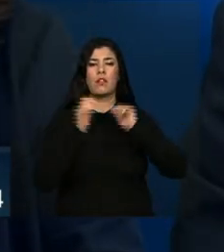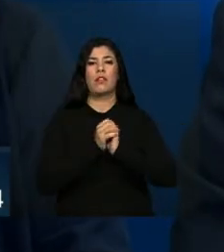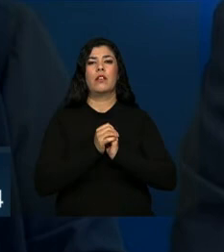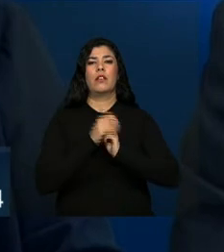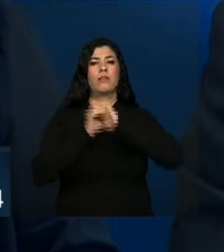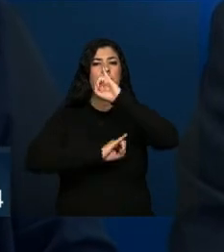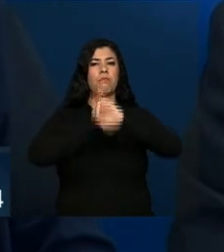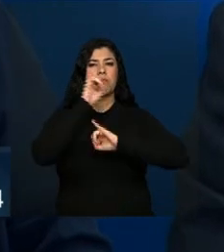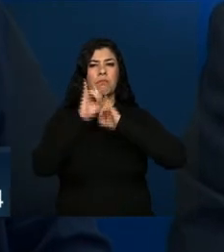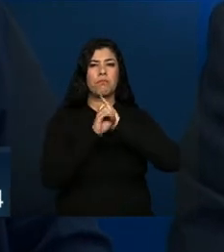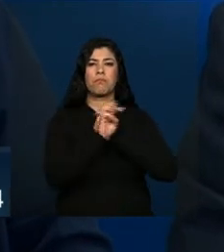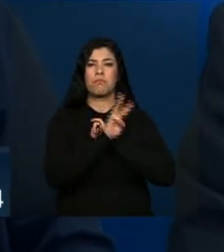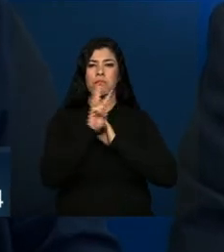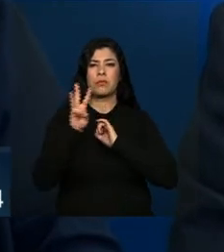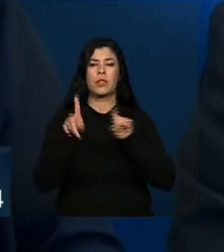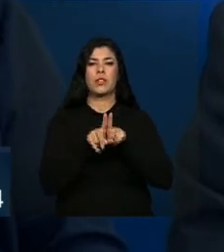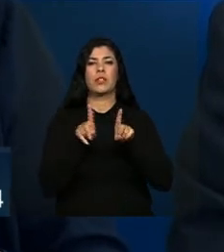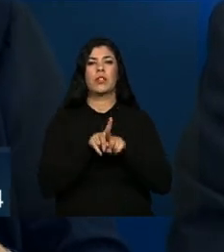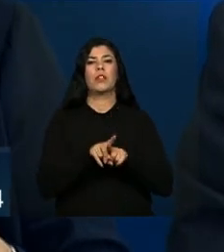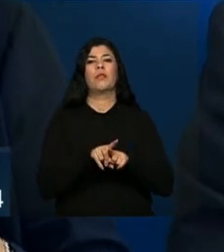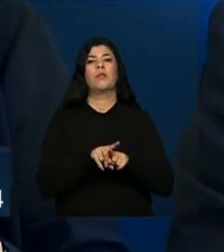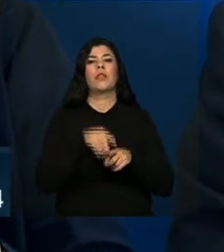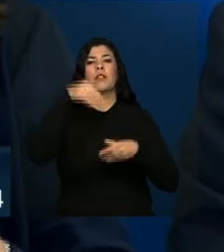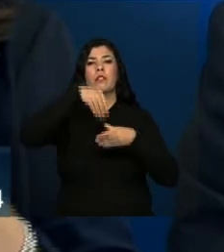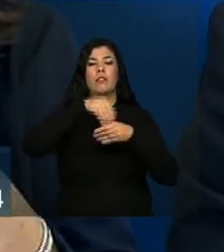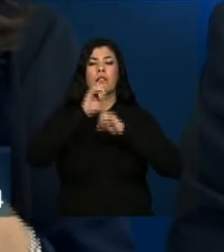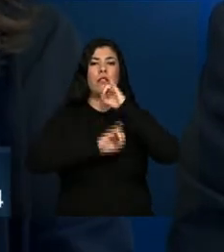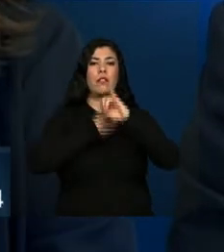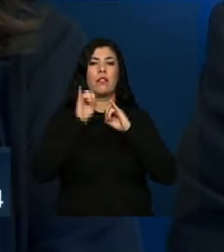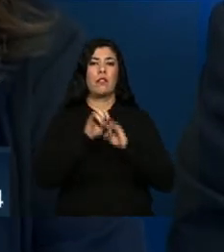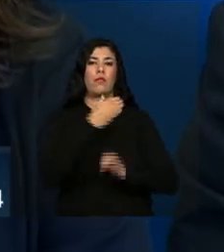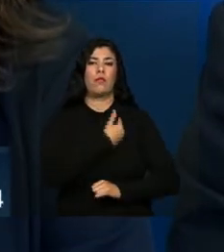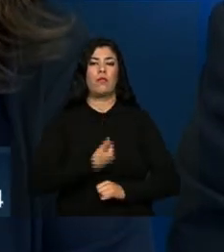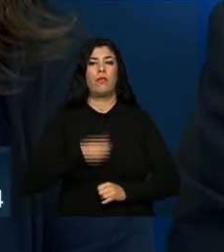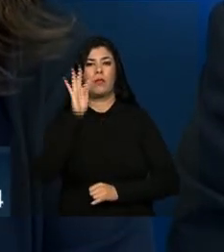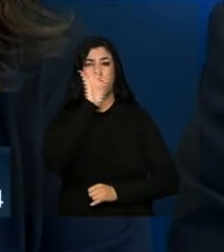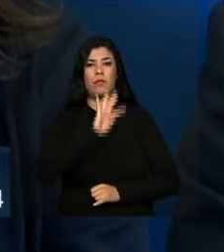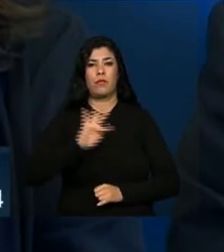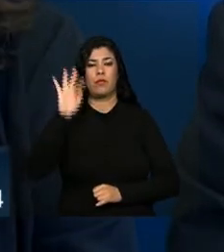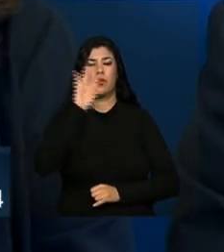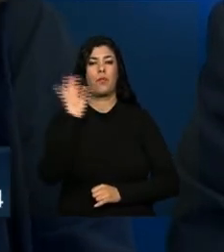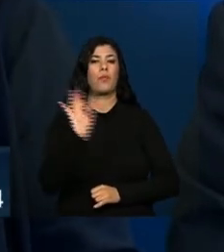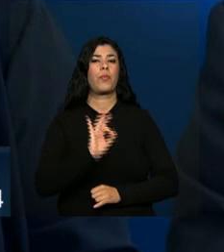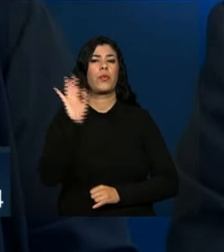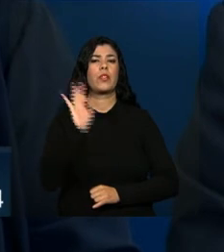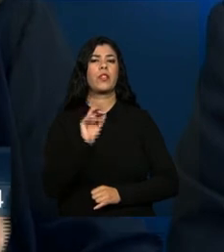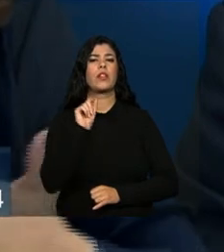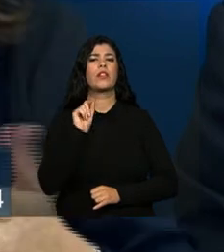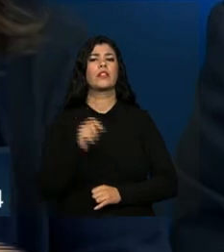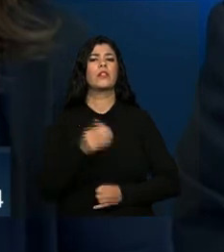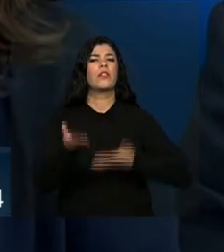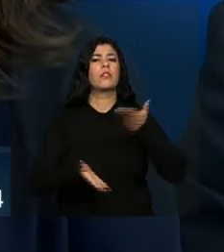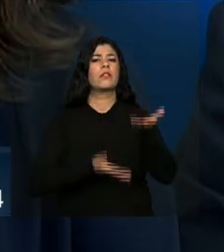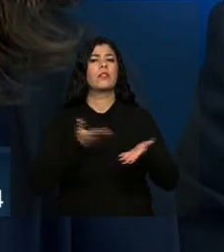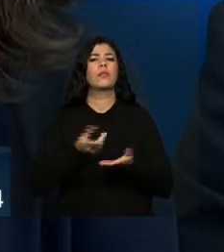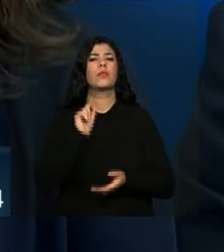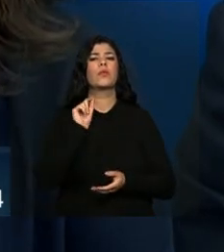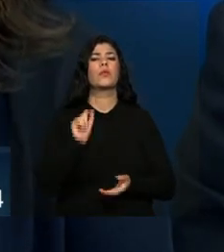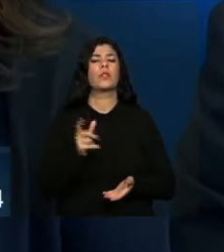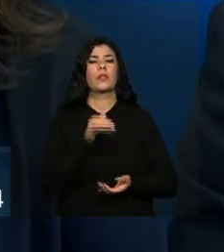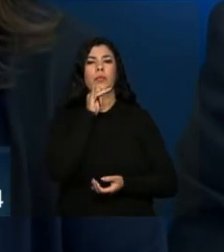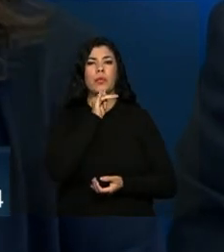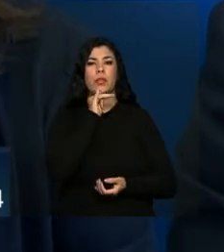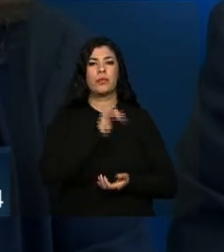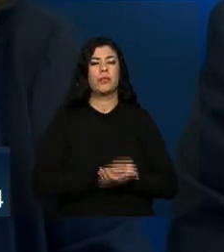dados abertos do governo federal a da dos índices de atendimento o que que é o índice de atendimento toda